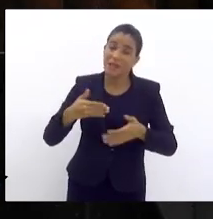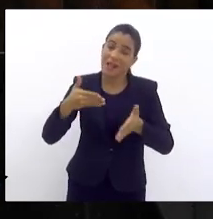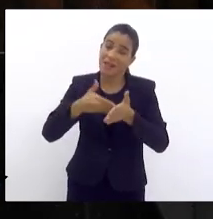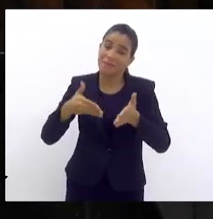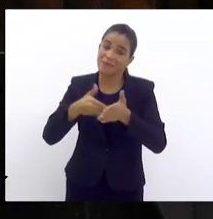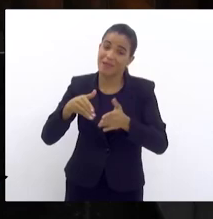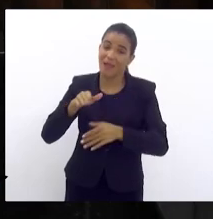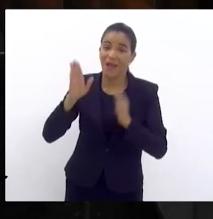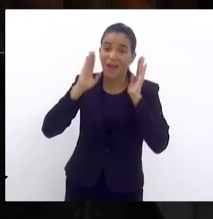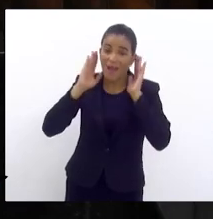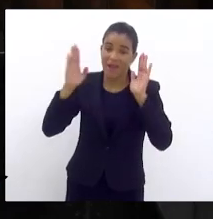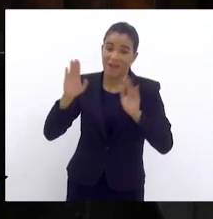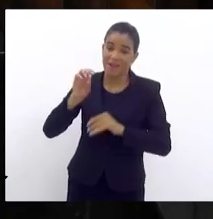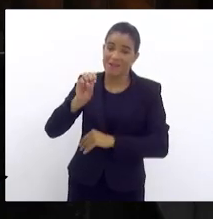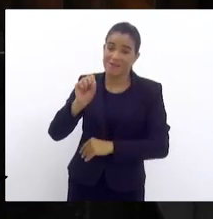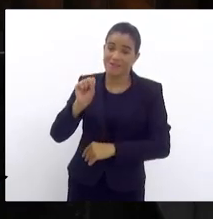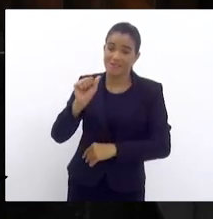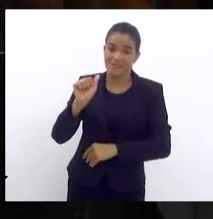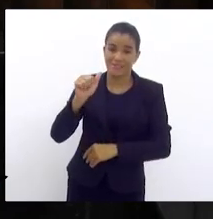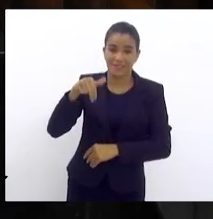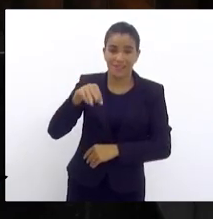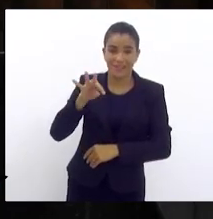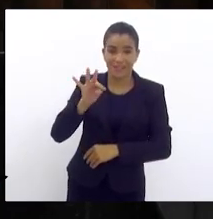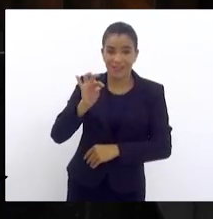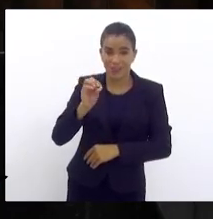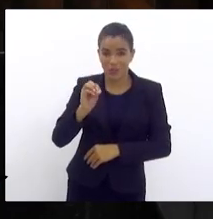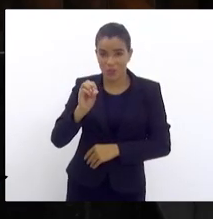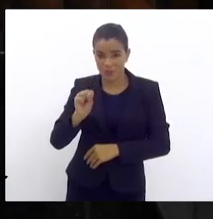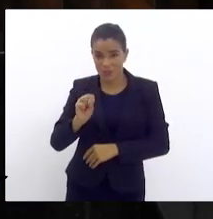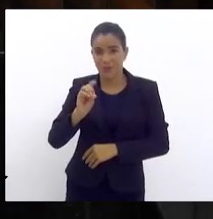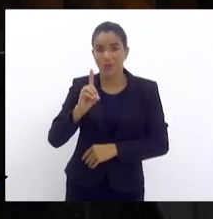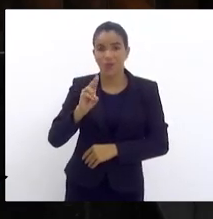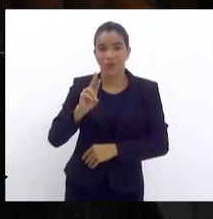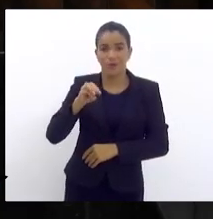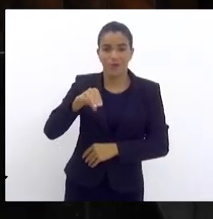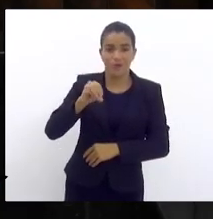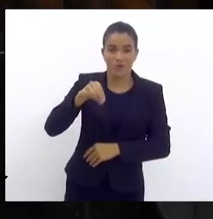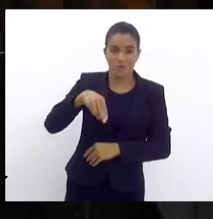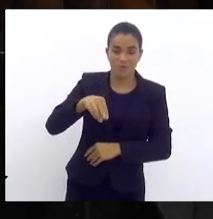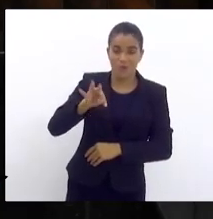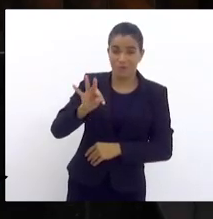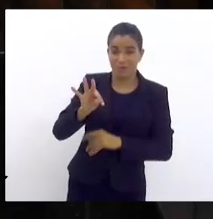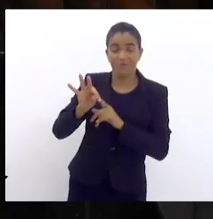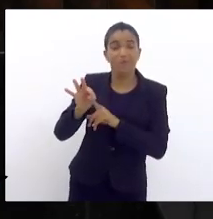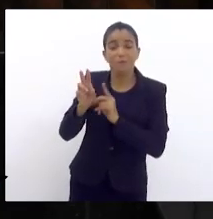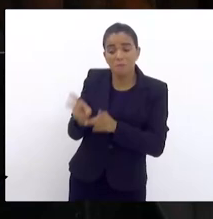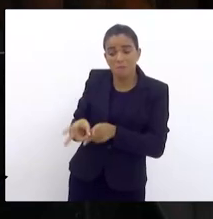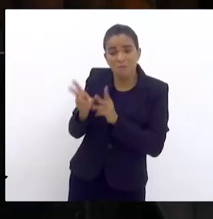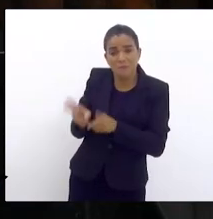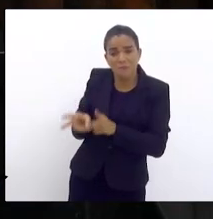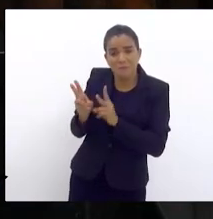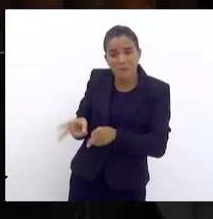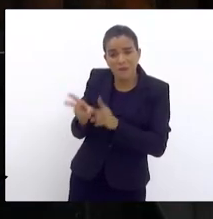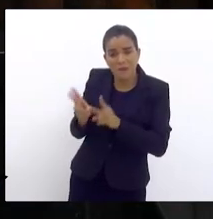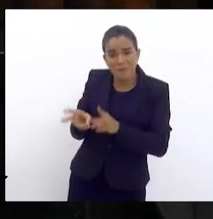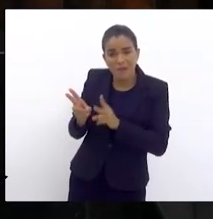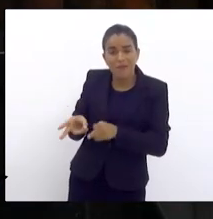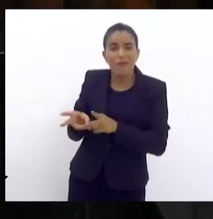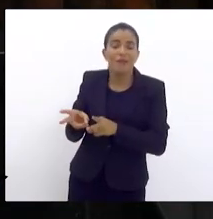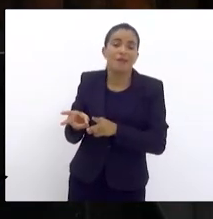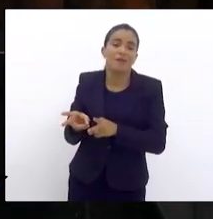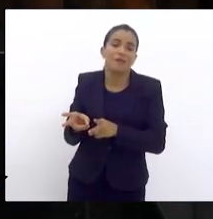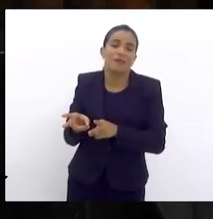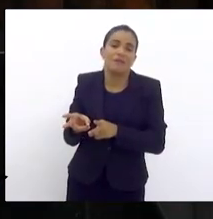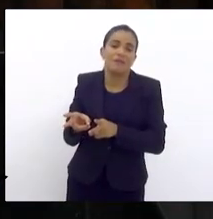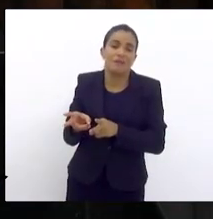Dumont por exemplo manter esse esforço num raio de 500